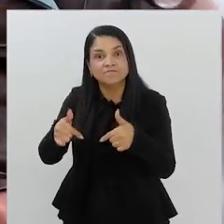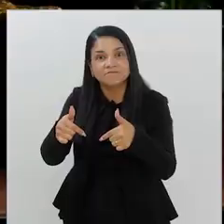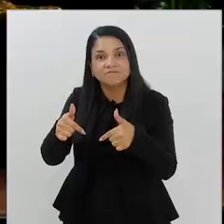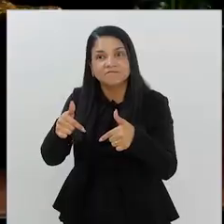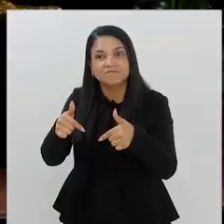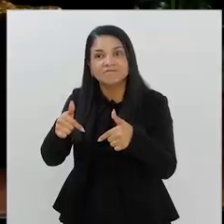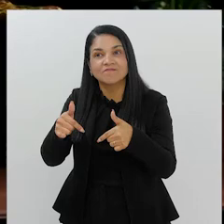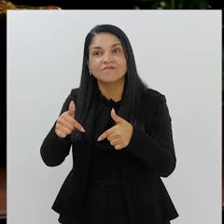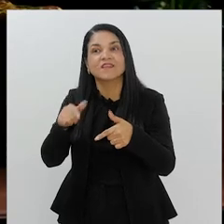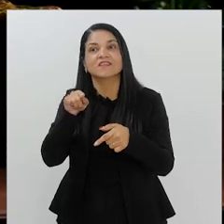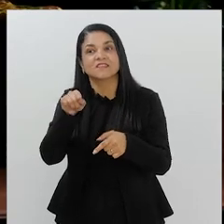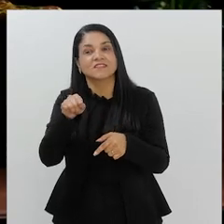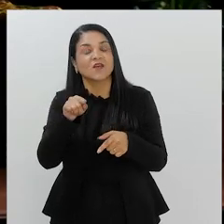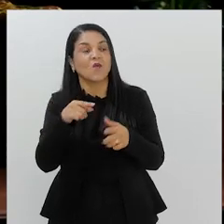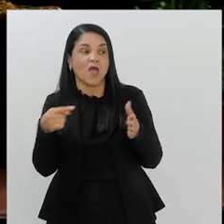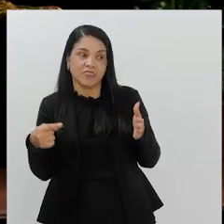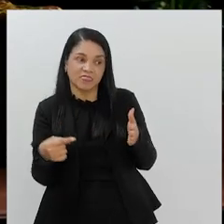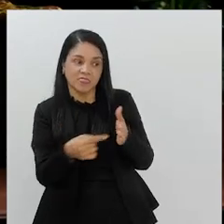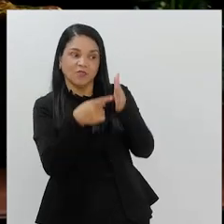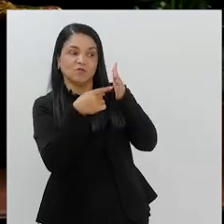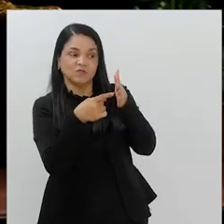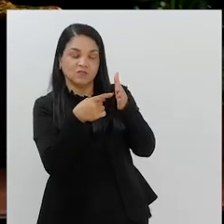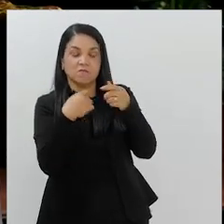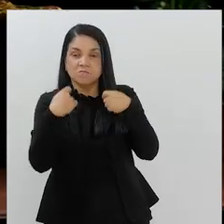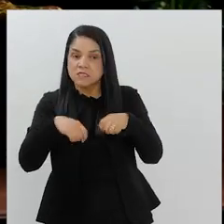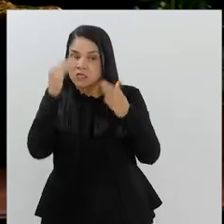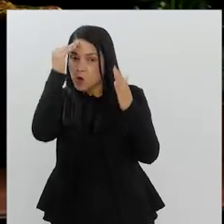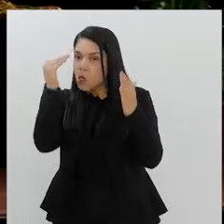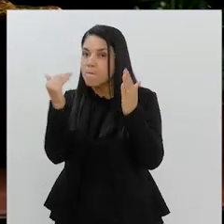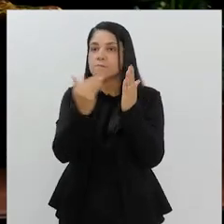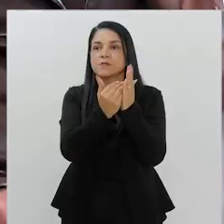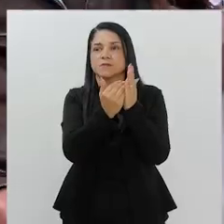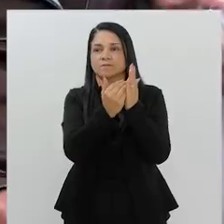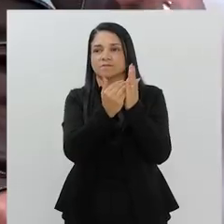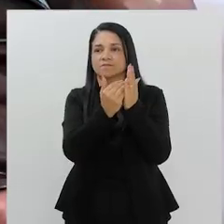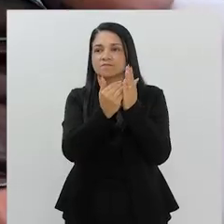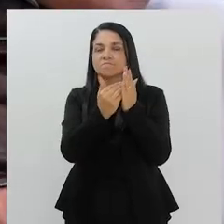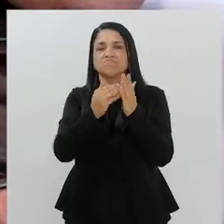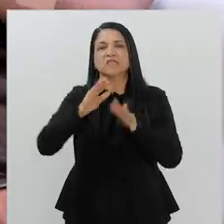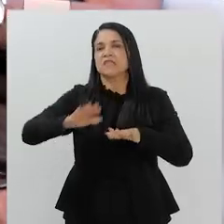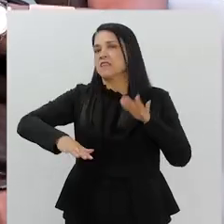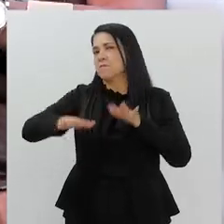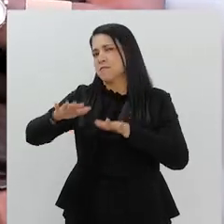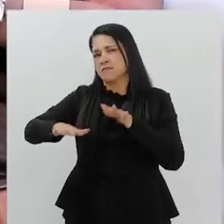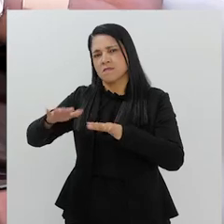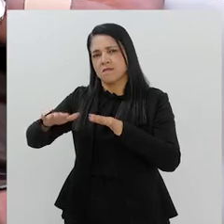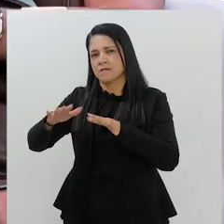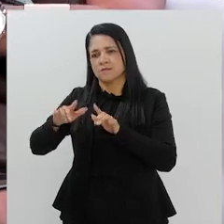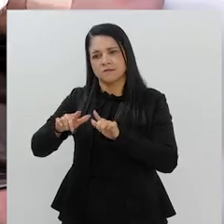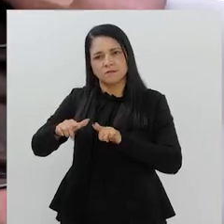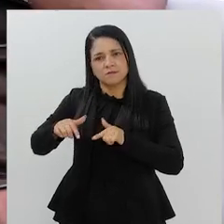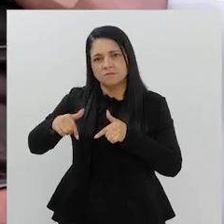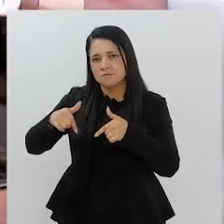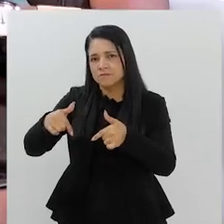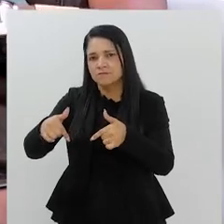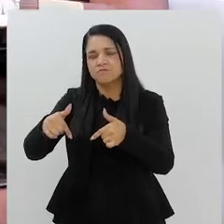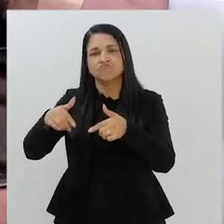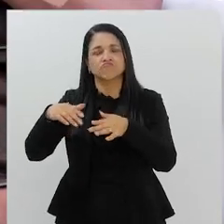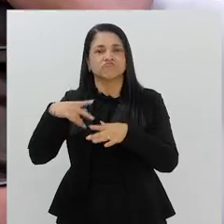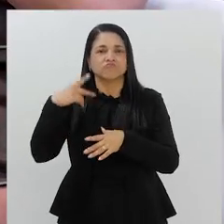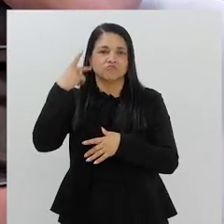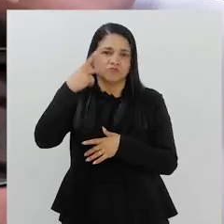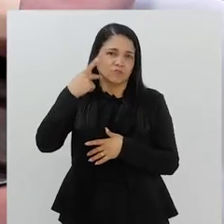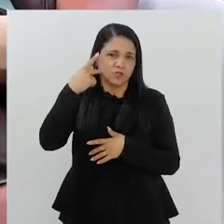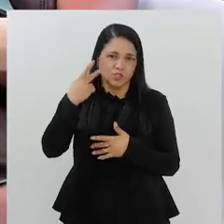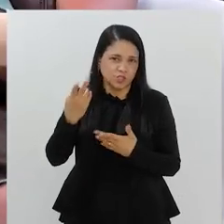você tem que reclamar sobre justiça e mecanism de denúncia o comprimento independentemente né das medidas que se